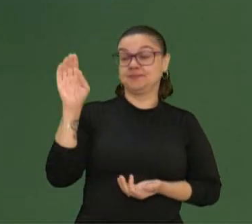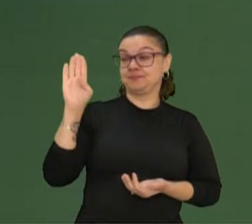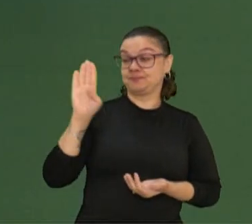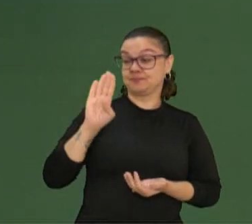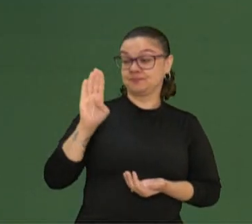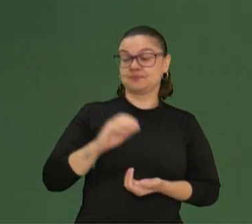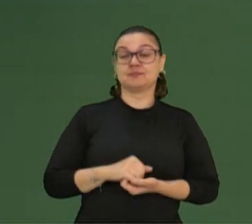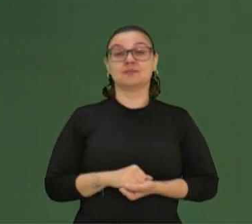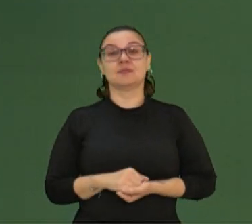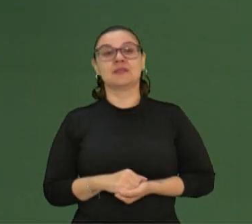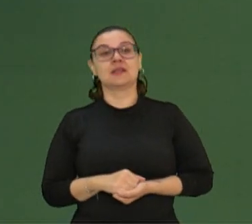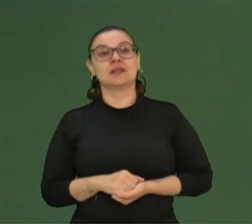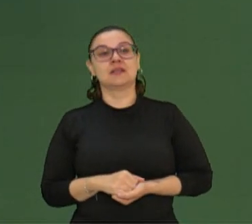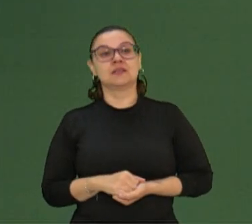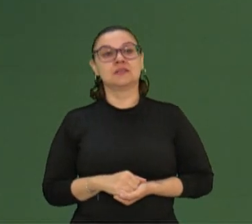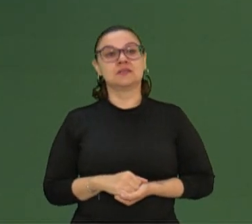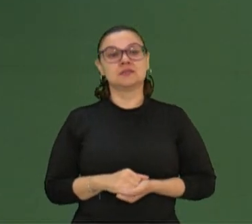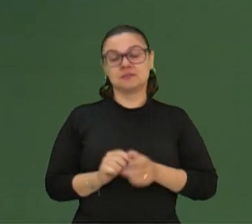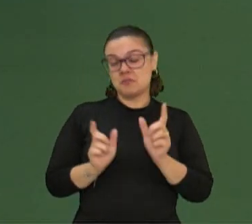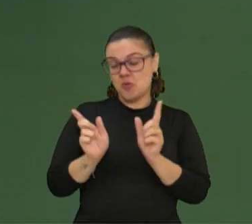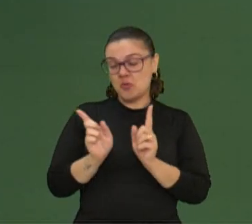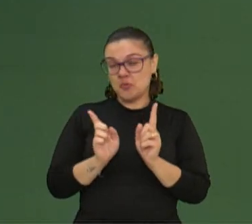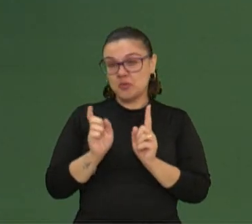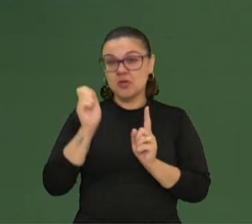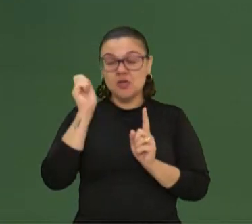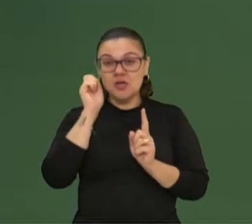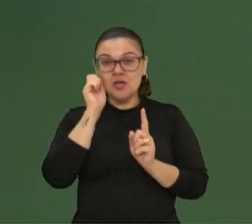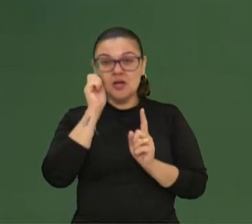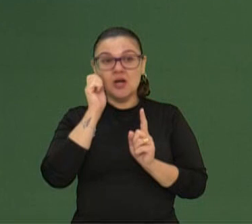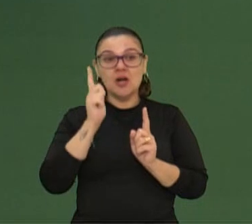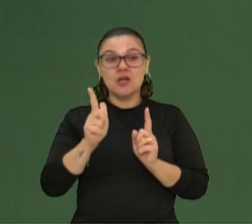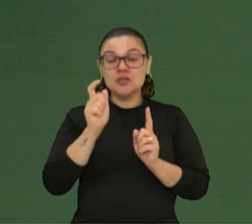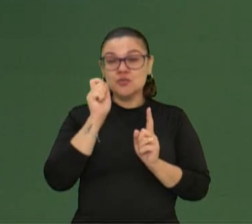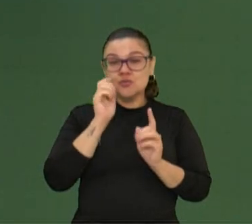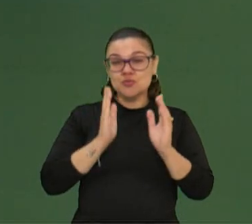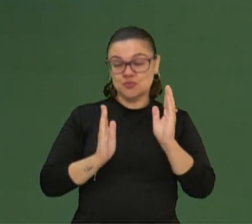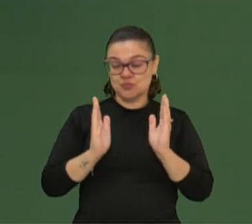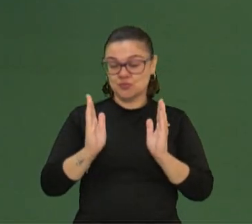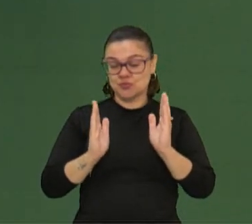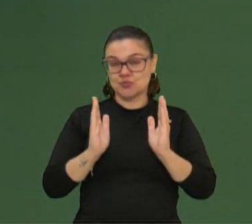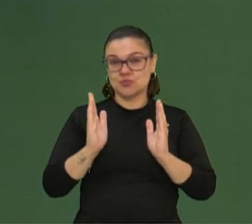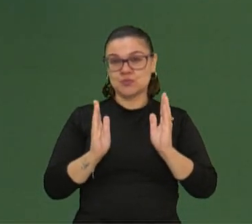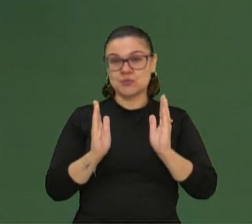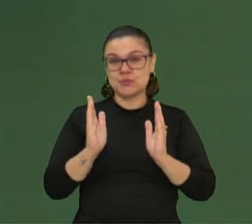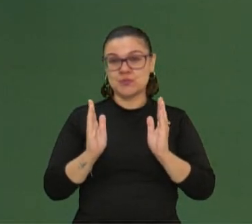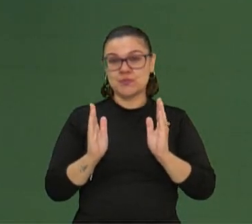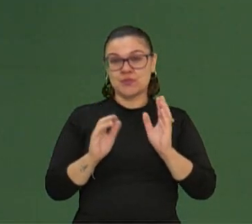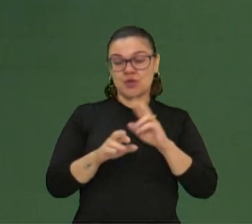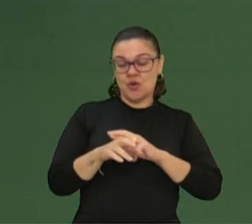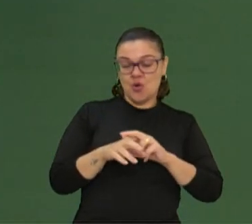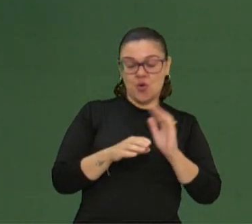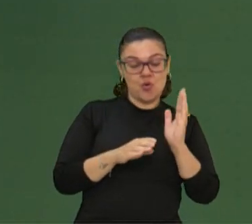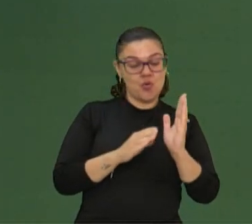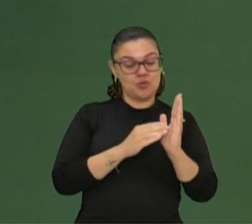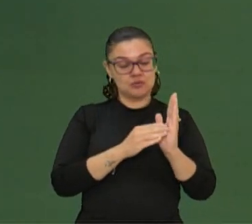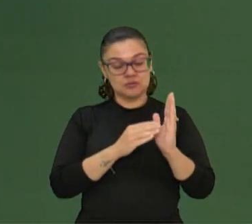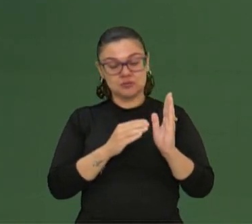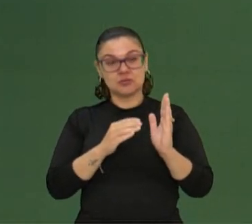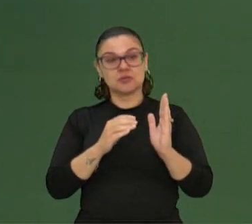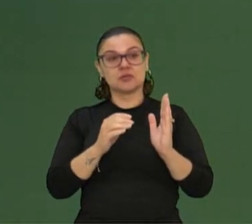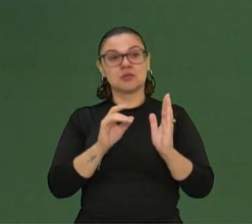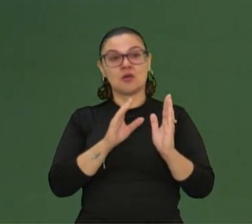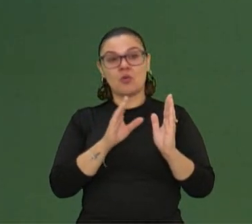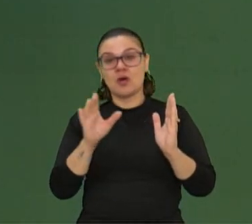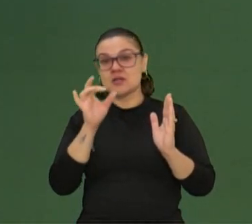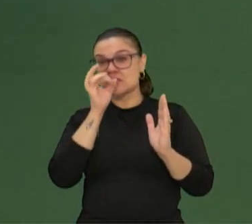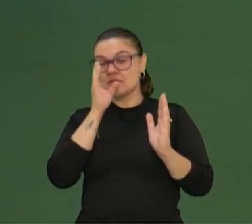B, aqui um pouco maior os comprimentos de onda, ali do finzinho do violeta, passa pelo anis e chega no